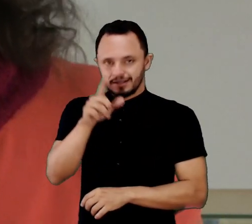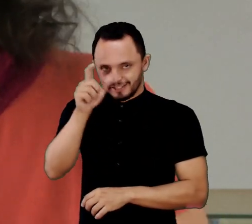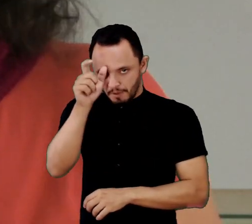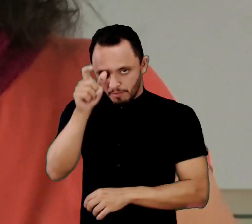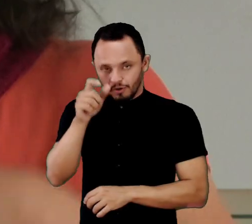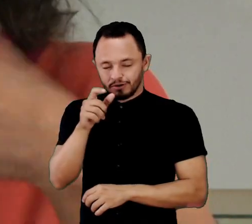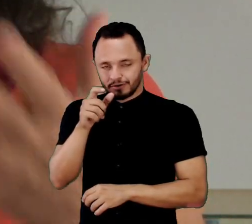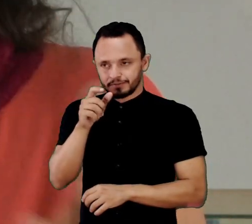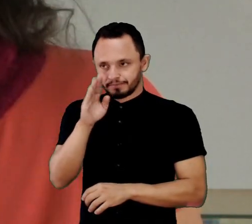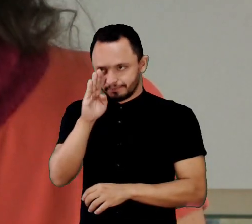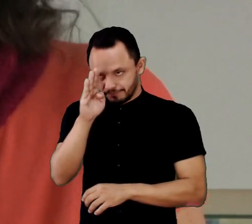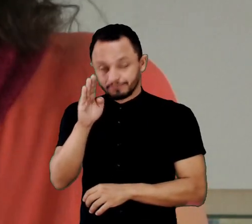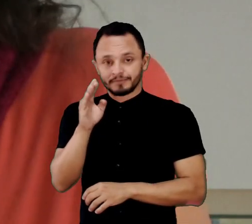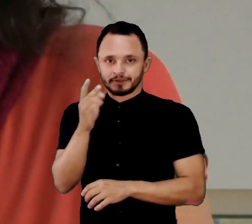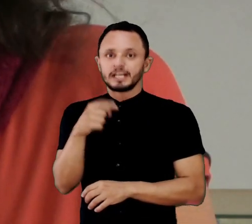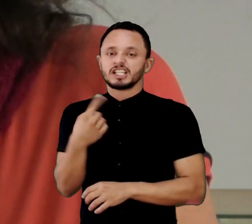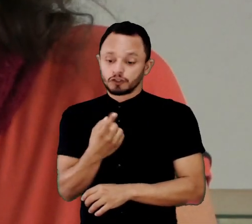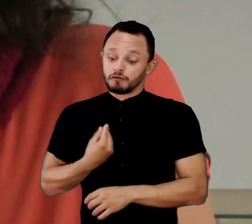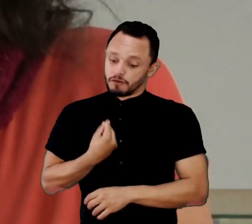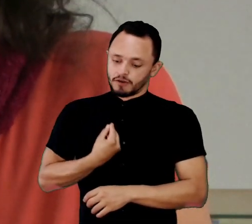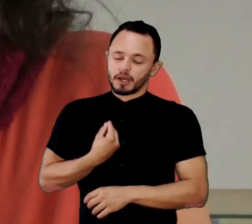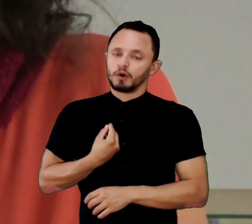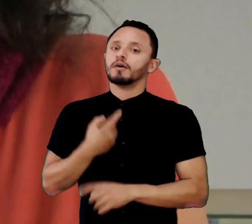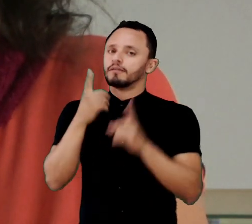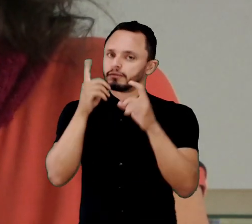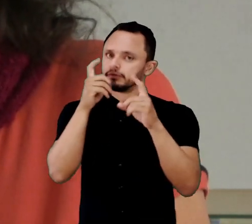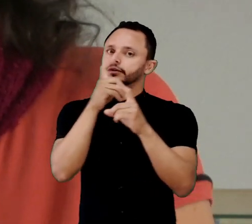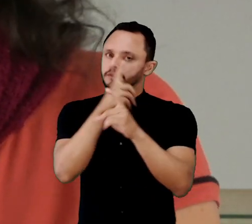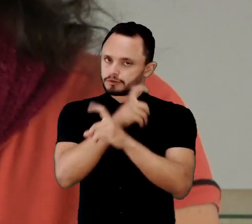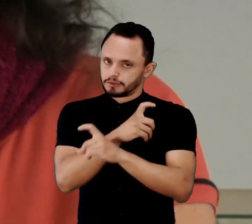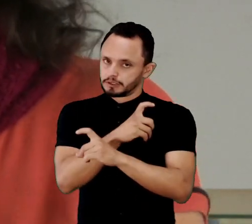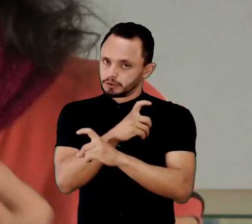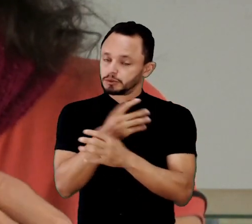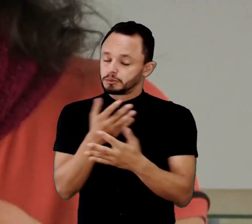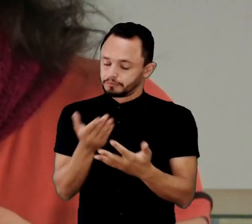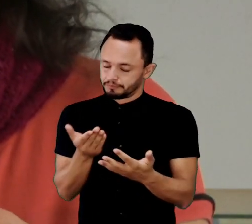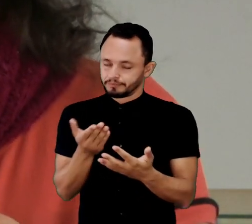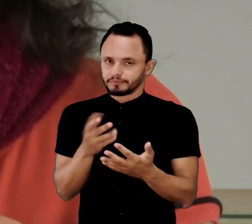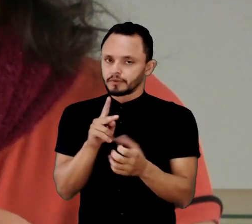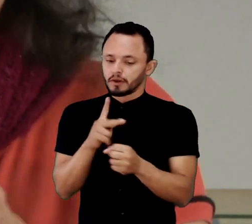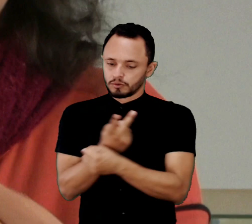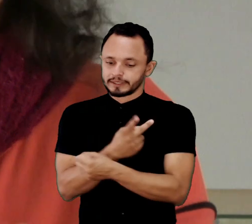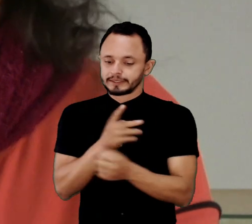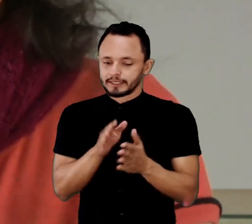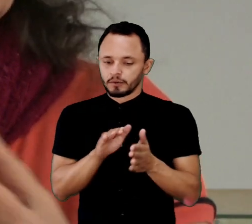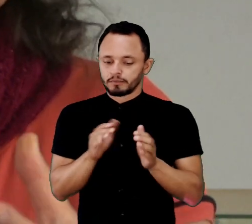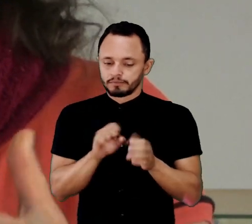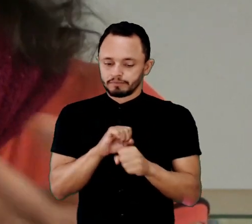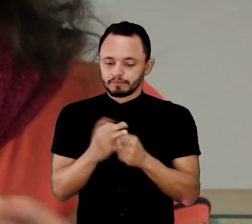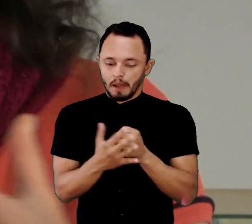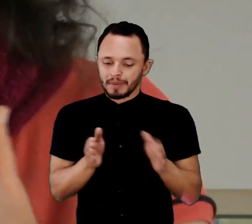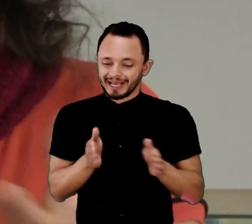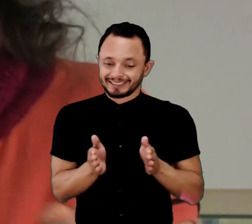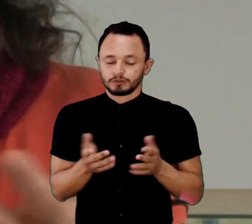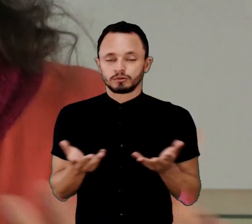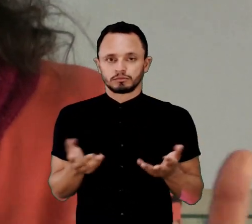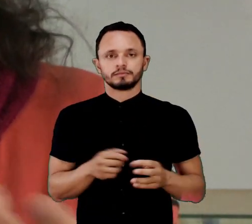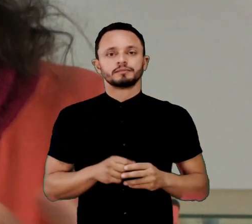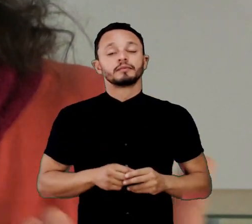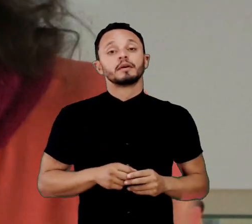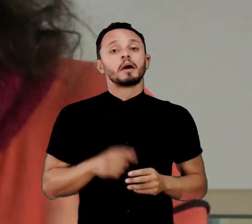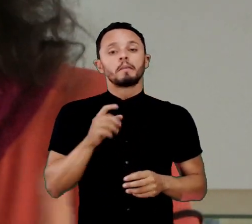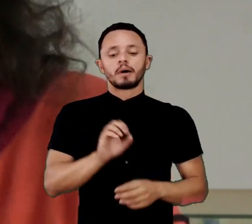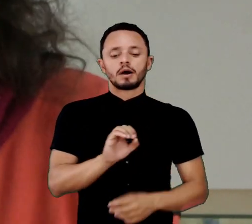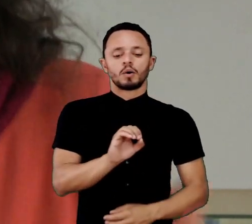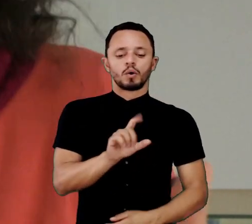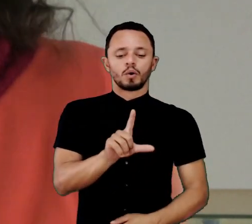anos, realmente essa retomada foi difícil. Mas a gente conseguiu retomar o Olímpia, que é um espetáculo mais fácil,